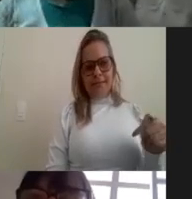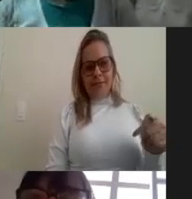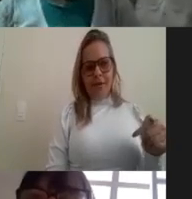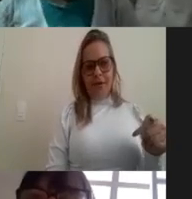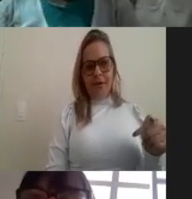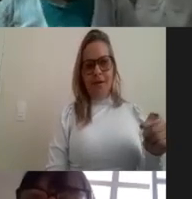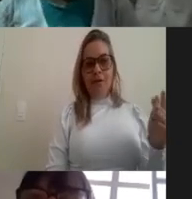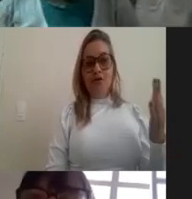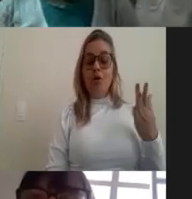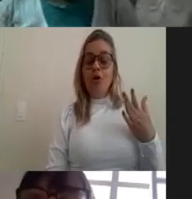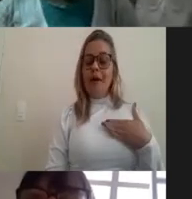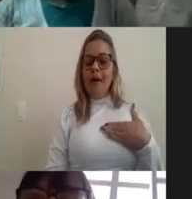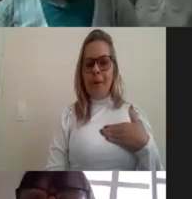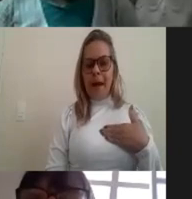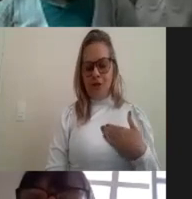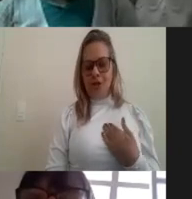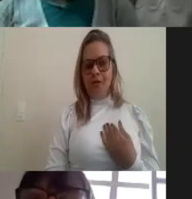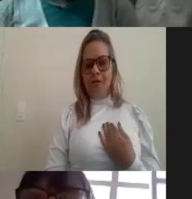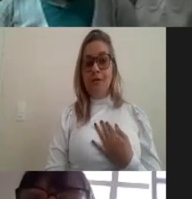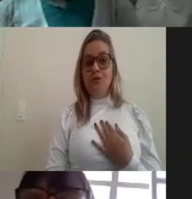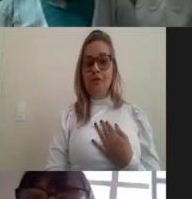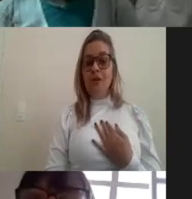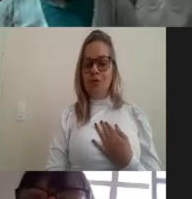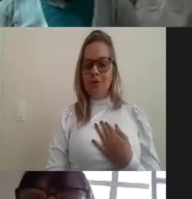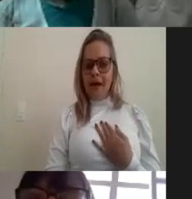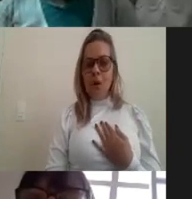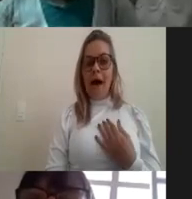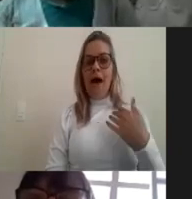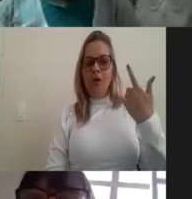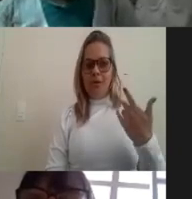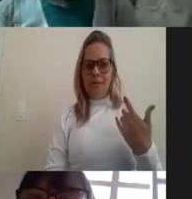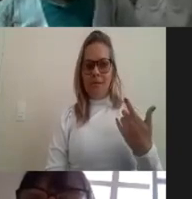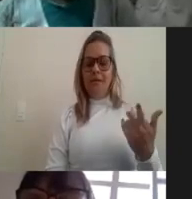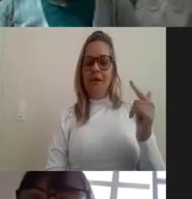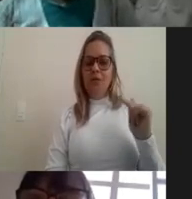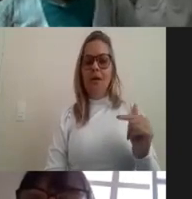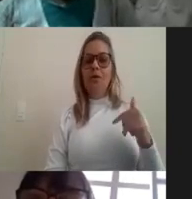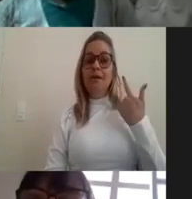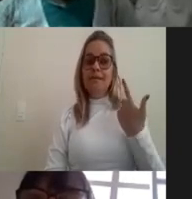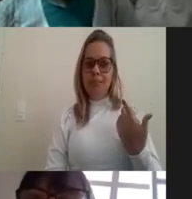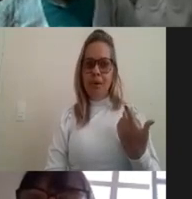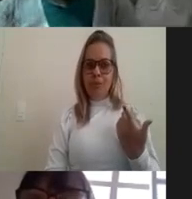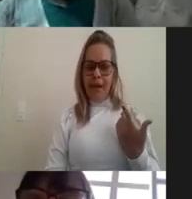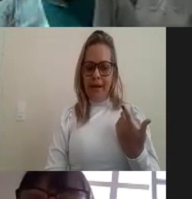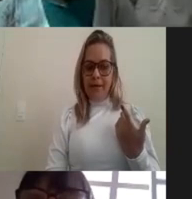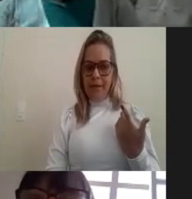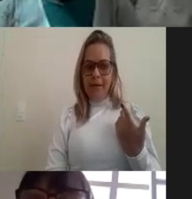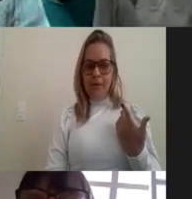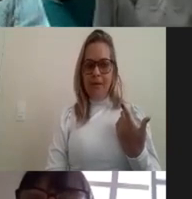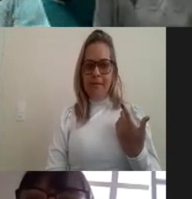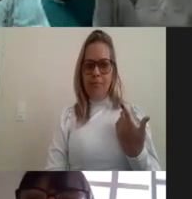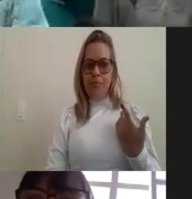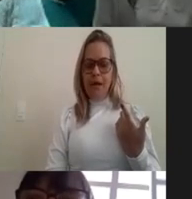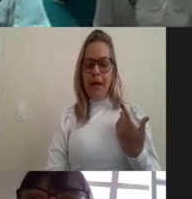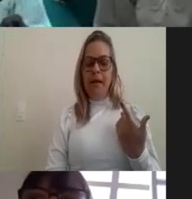na sexta-feira, e eu já coloquei em prática. Então, assim, eu tive resultado. A cortesia que eu dei, eu recebi por ela.